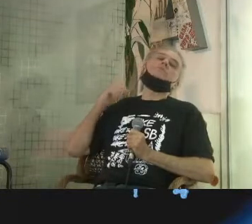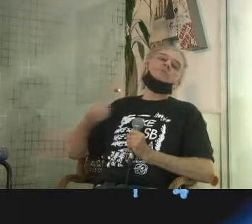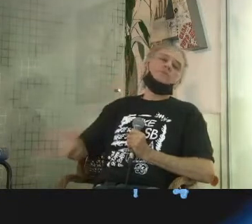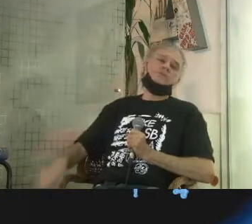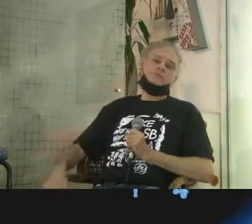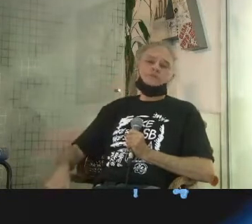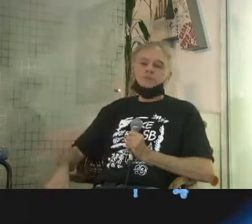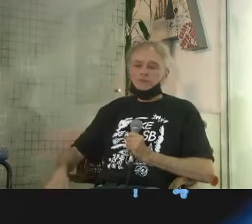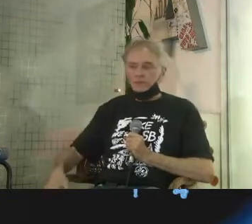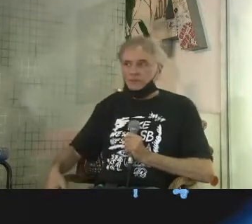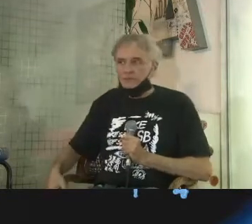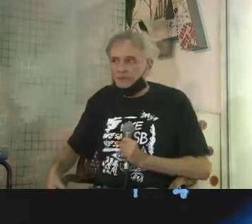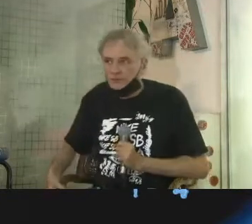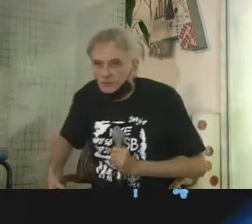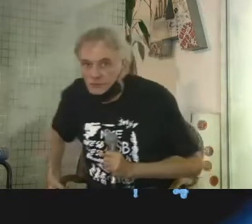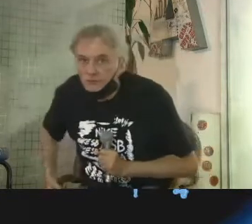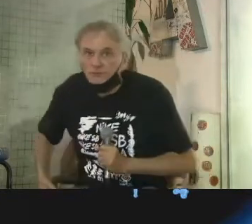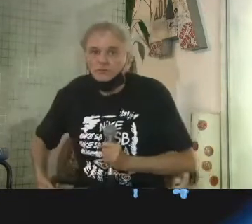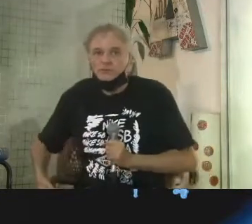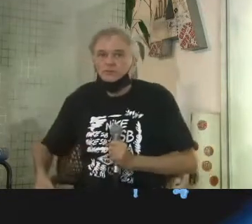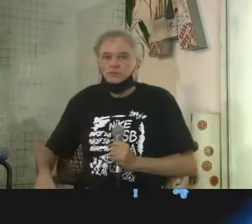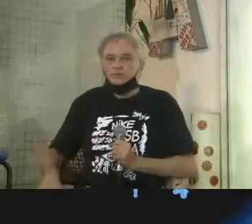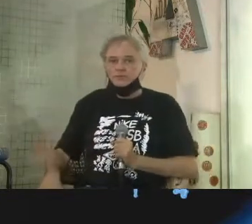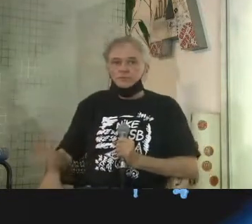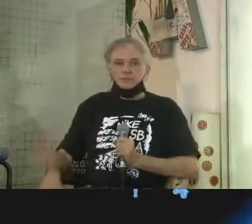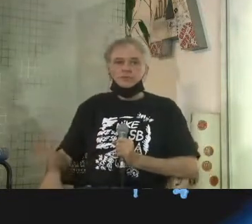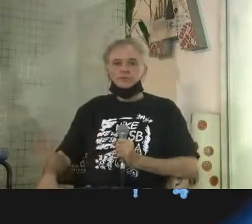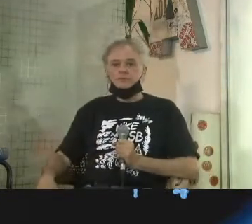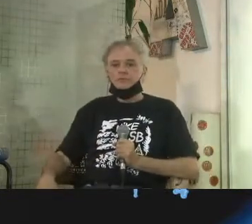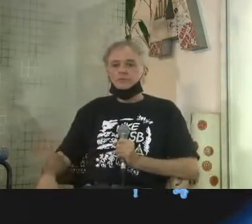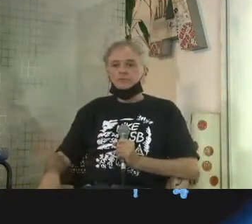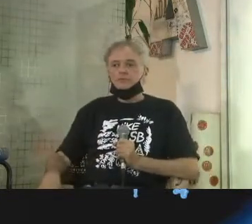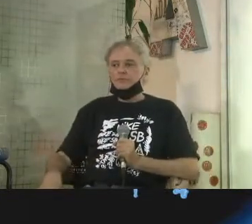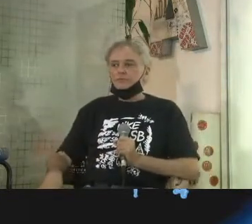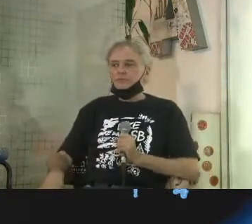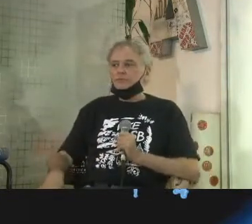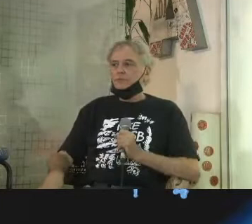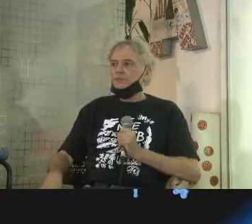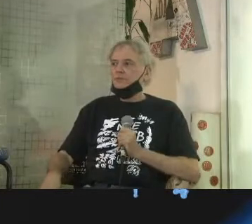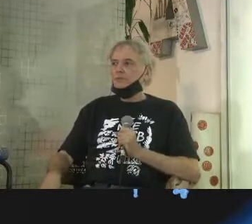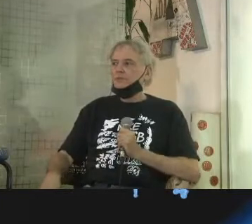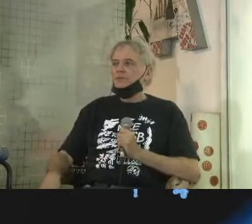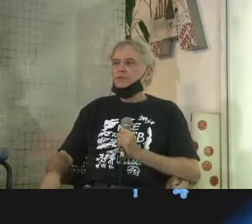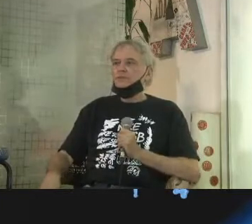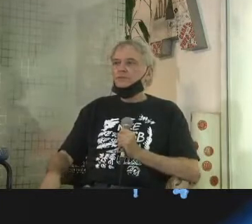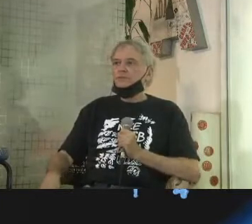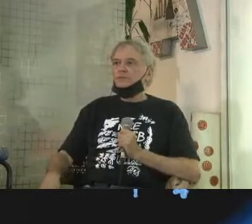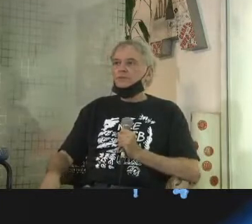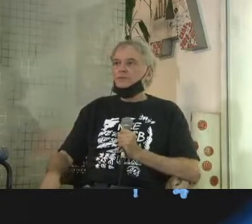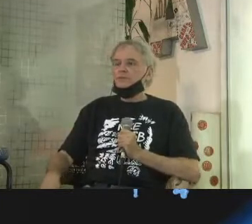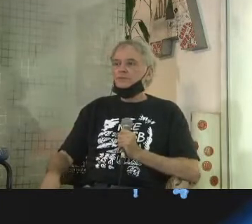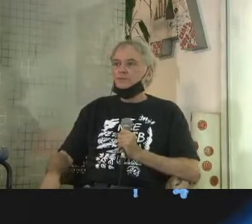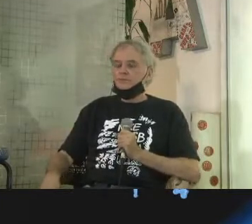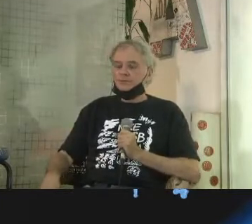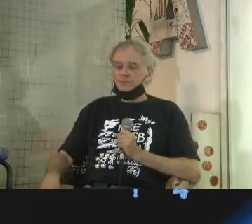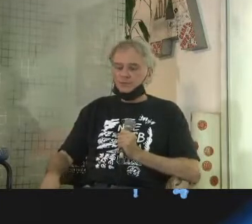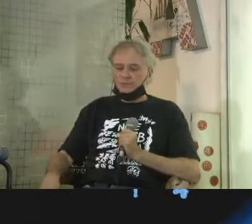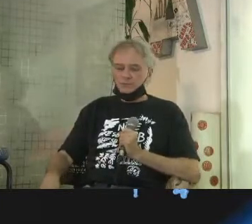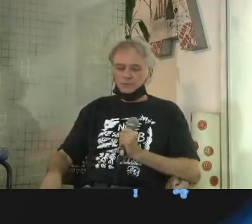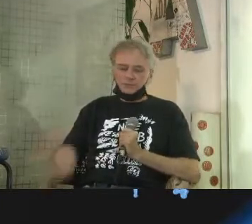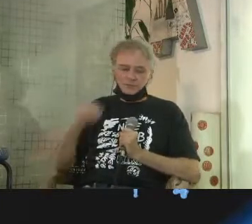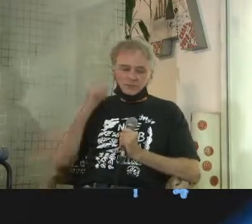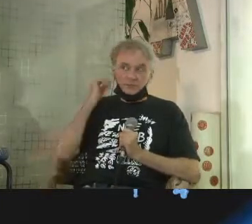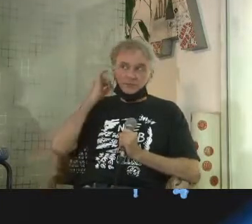edição 2021, com uma participação mais que especial para encerrar com chave de ouro esse projeto que começou em